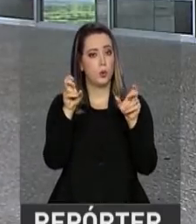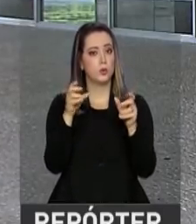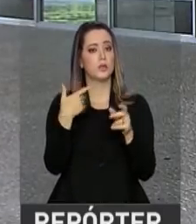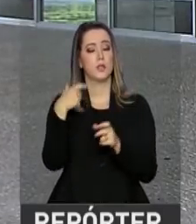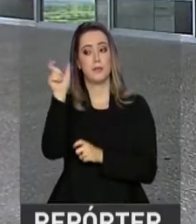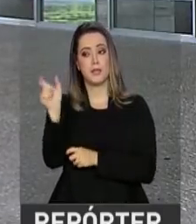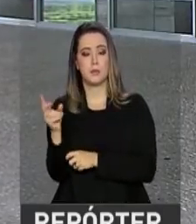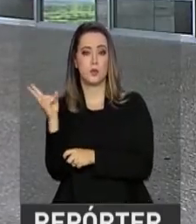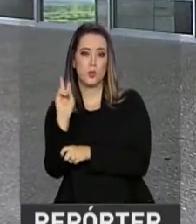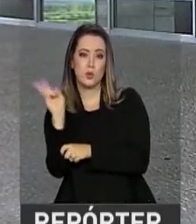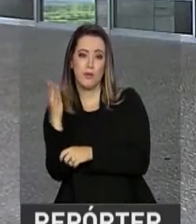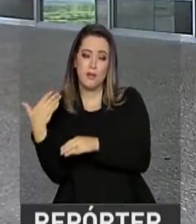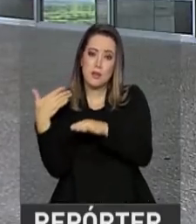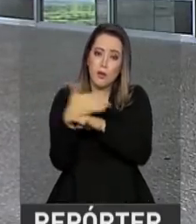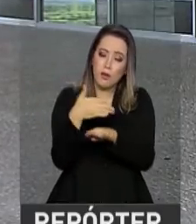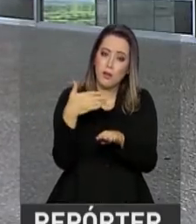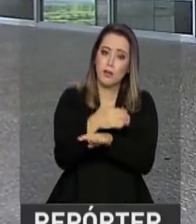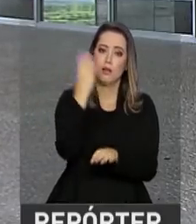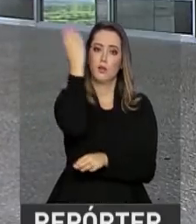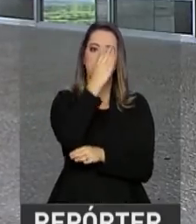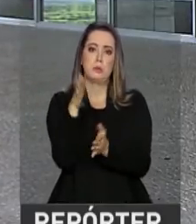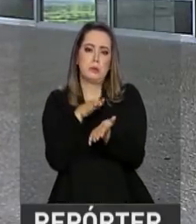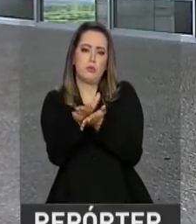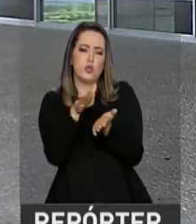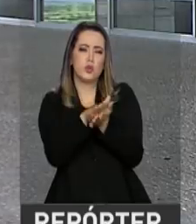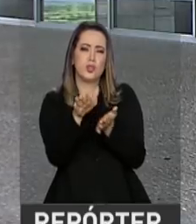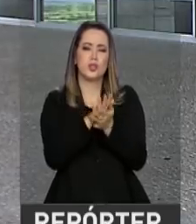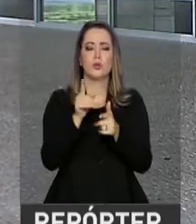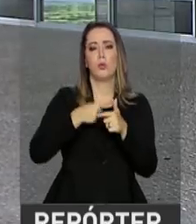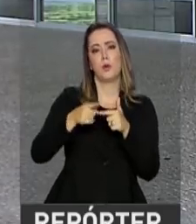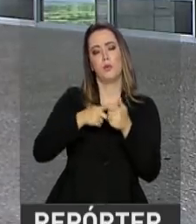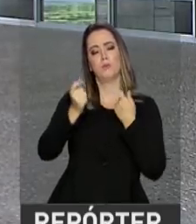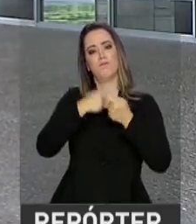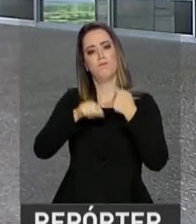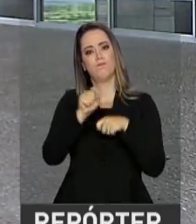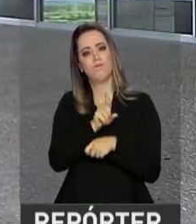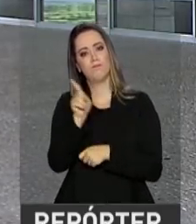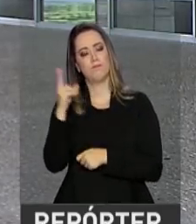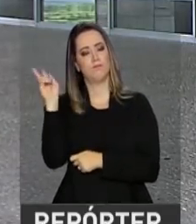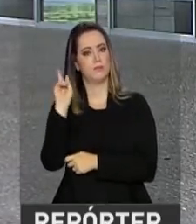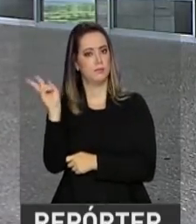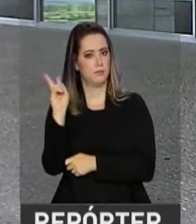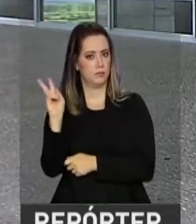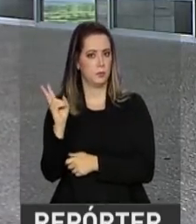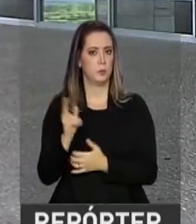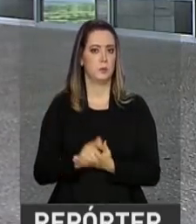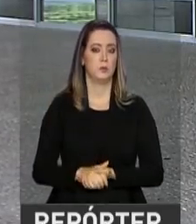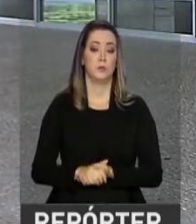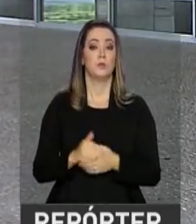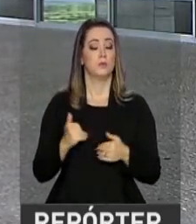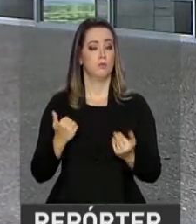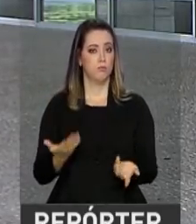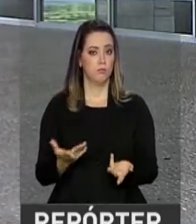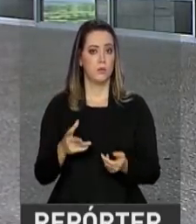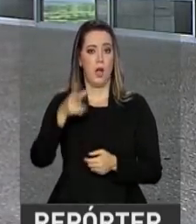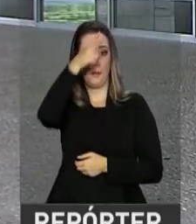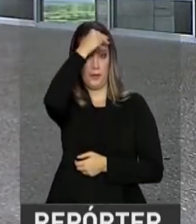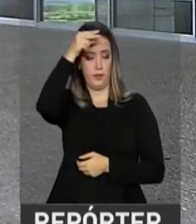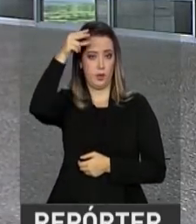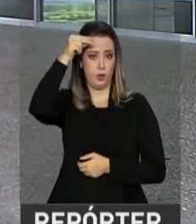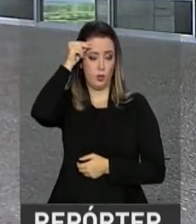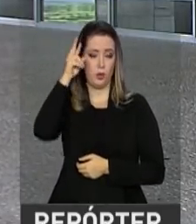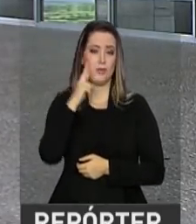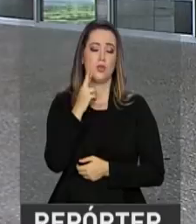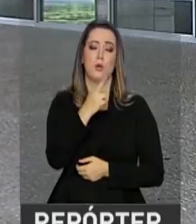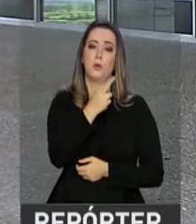que vieram para o brasil fugidos da crise econômica pela qual passa o país vizinho a prefeitura de roraima